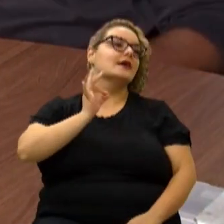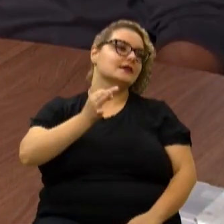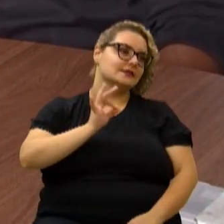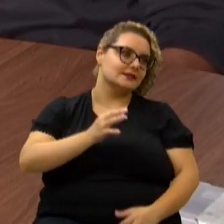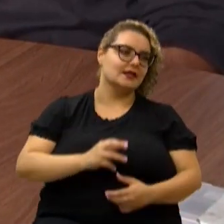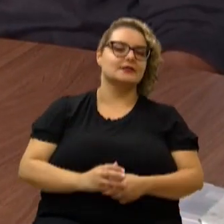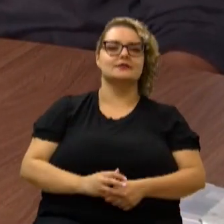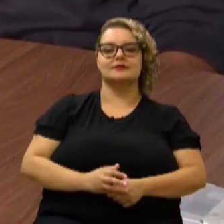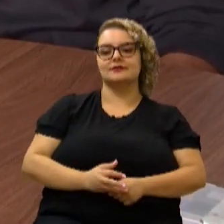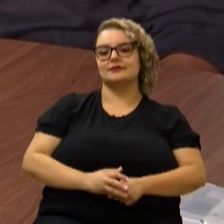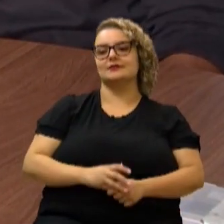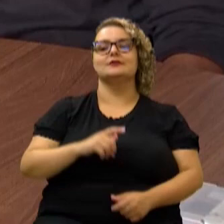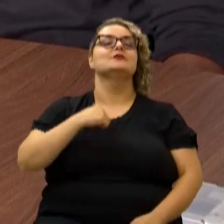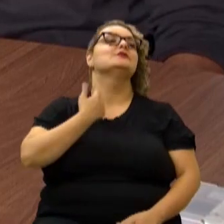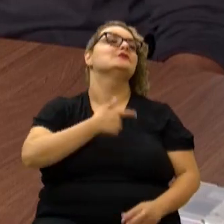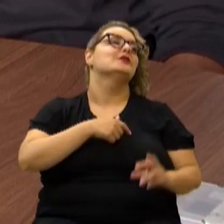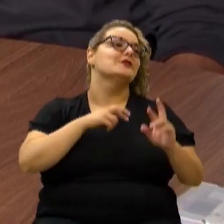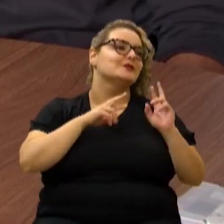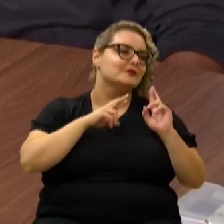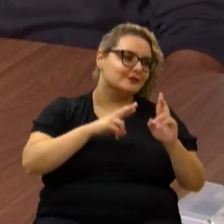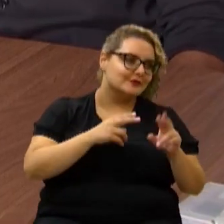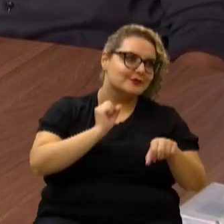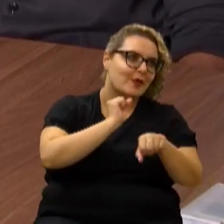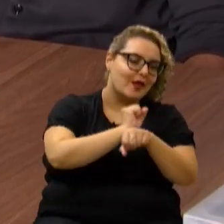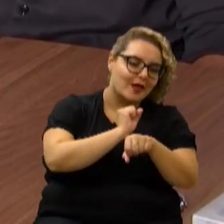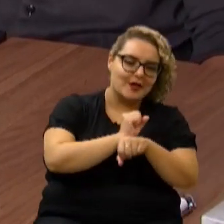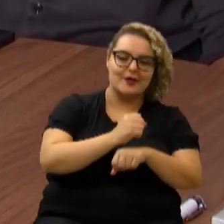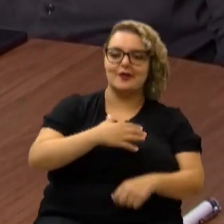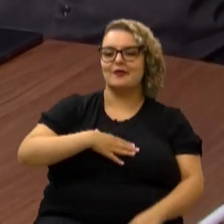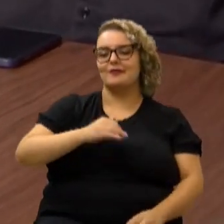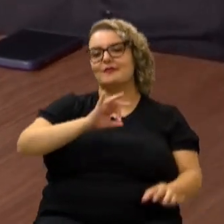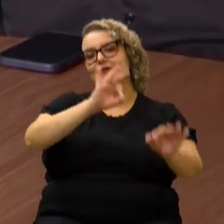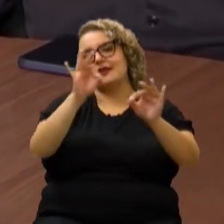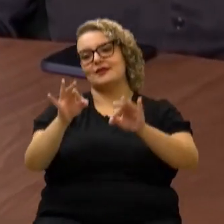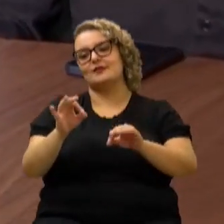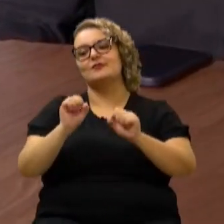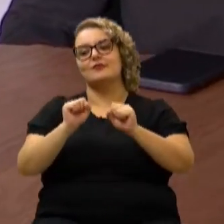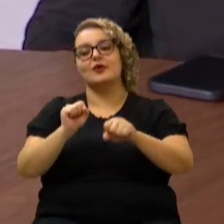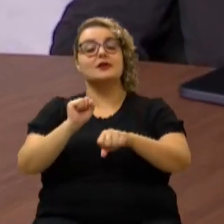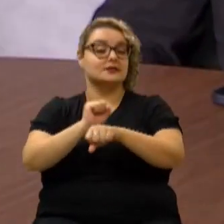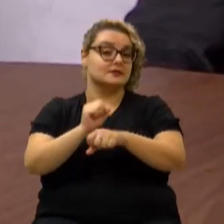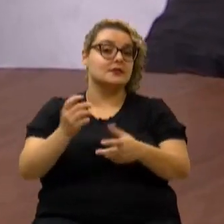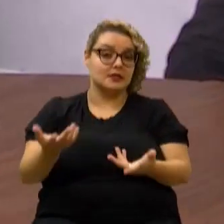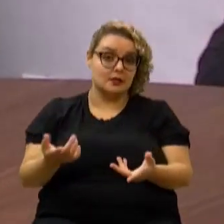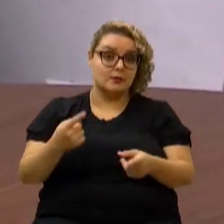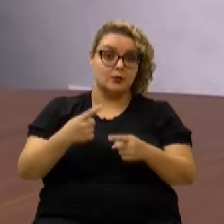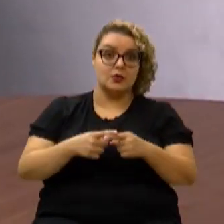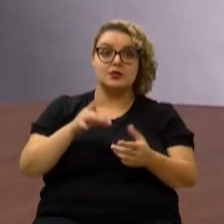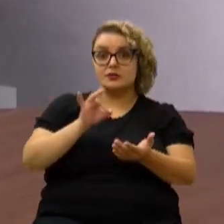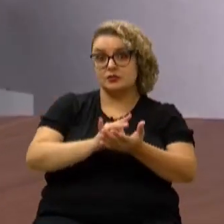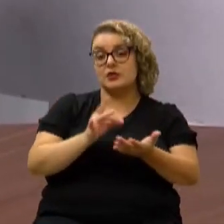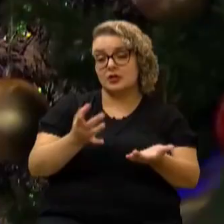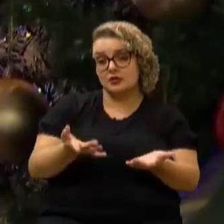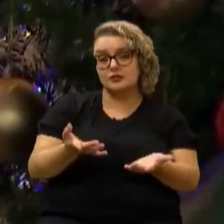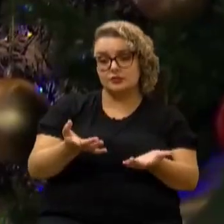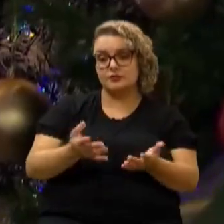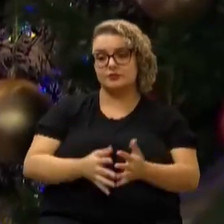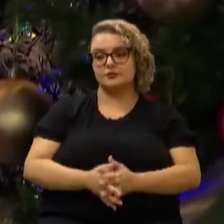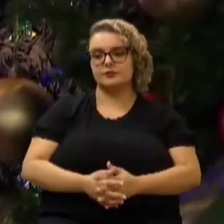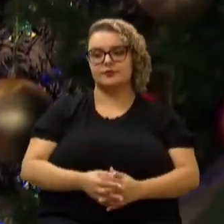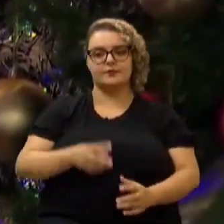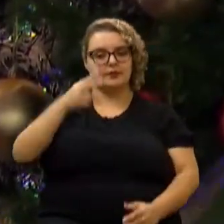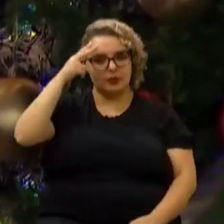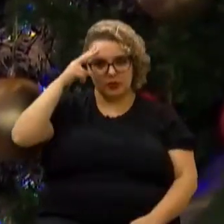quer. Exatamente. A gente esperou, o filho do pessoal que tá aí assistindo pode esperar, porque de